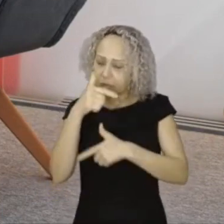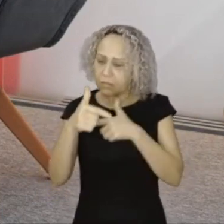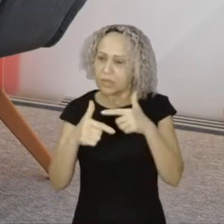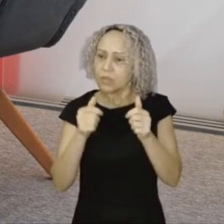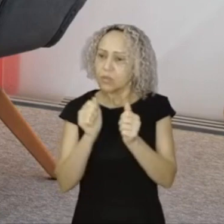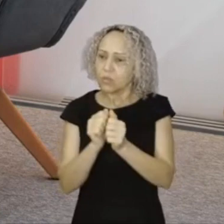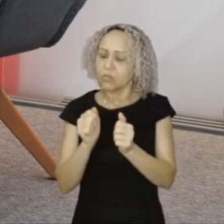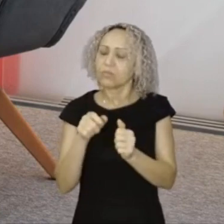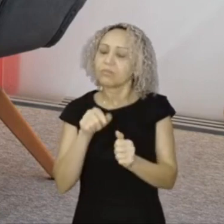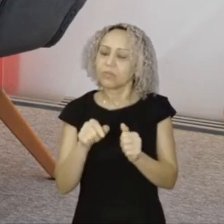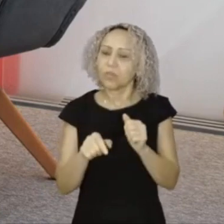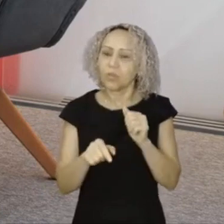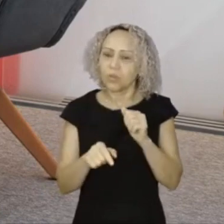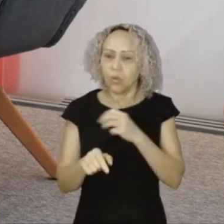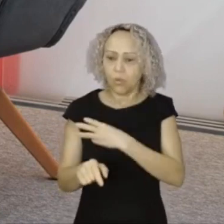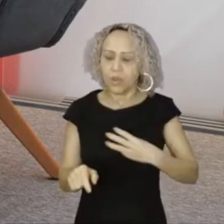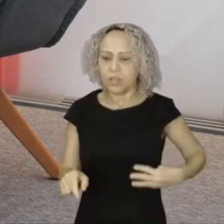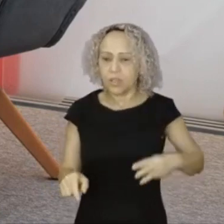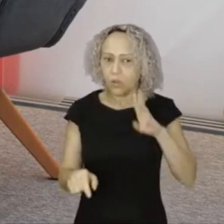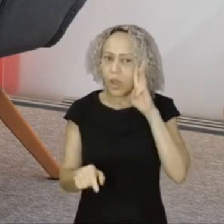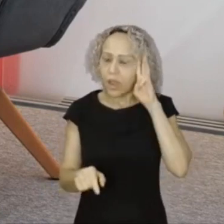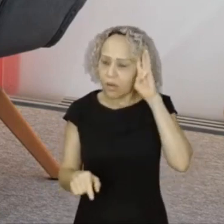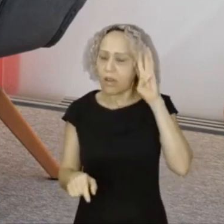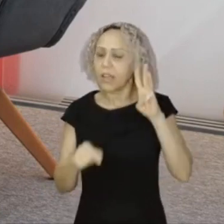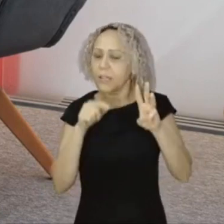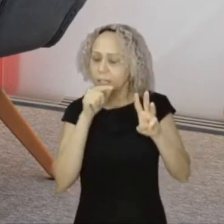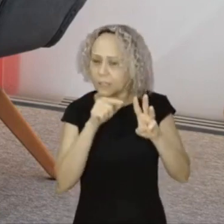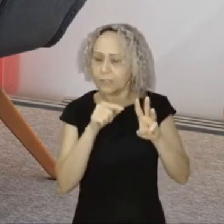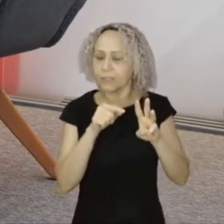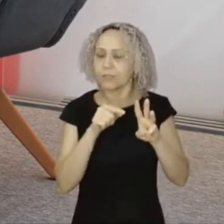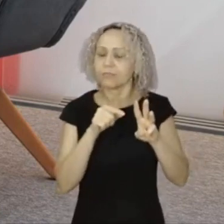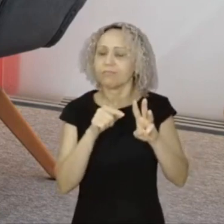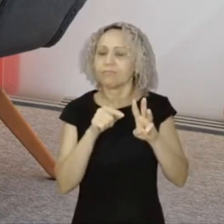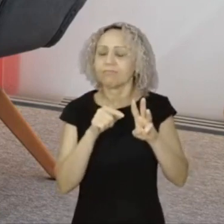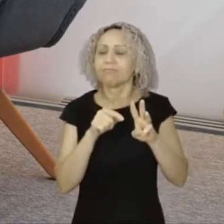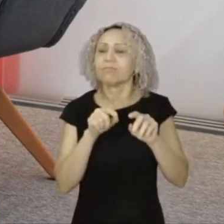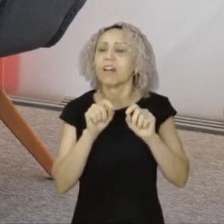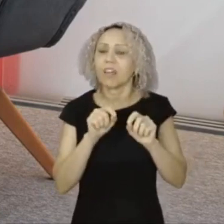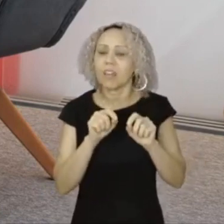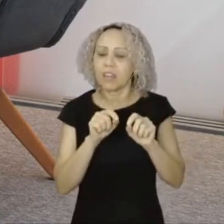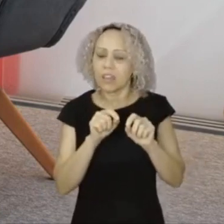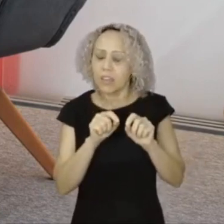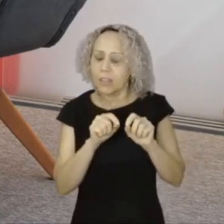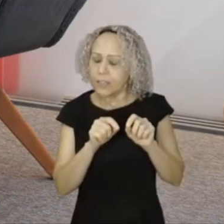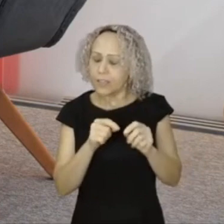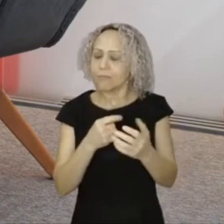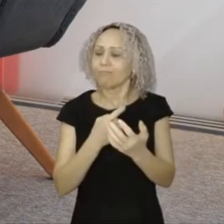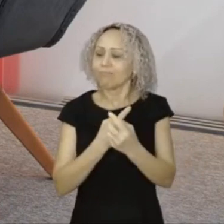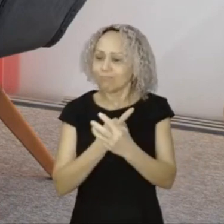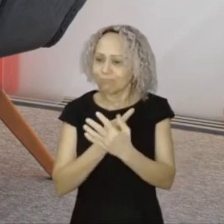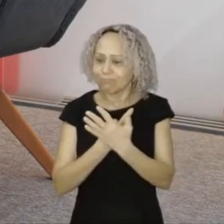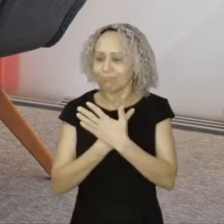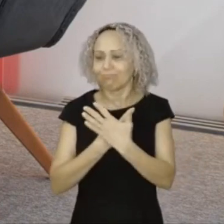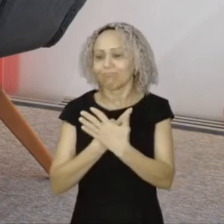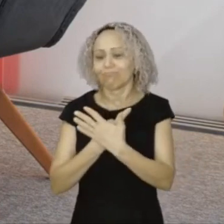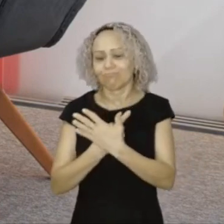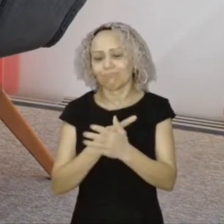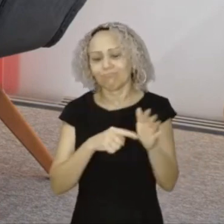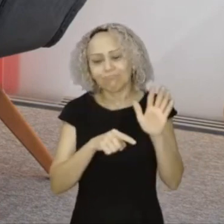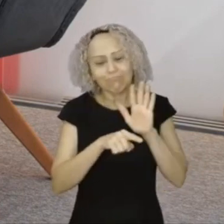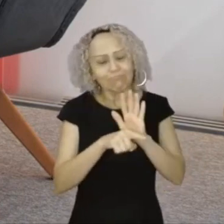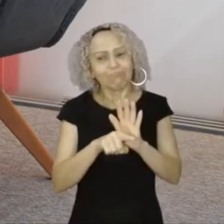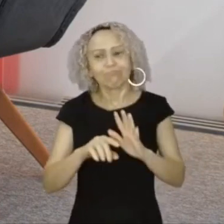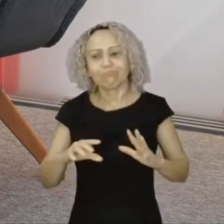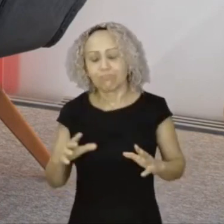do PT, e que a experiência dele nos ajuda muito, sabe, porque era um estado que tinha uns índices de desenvolvimento humano